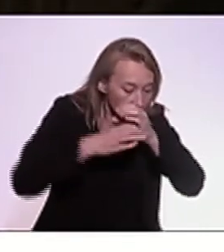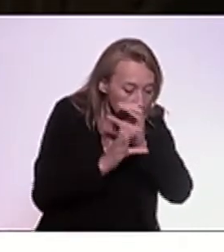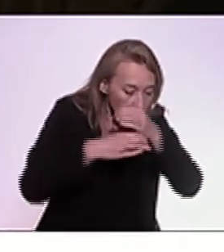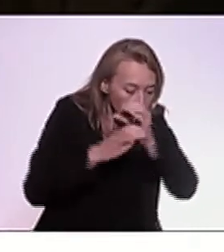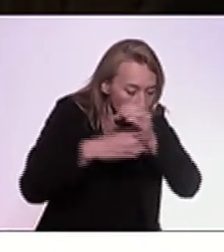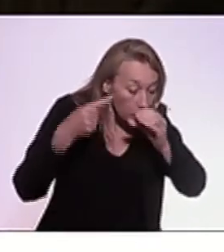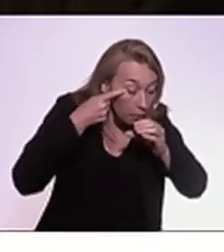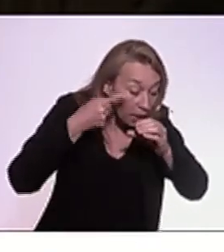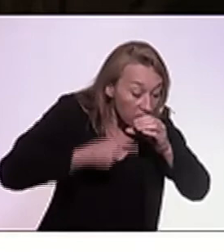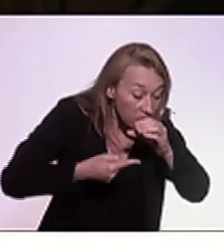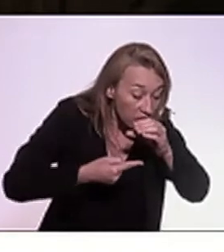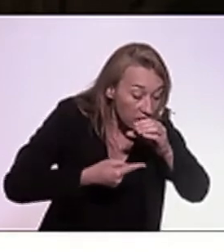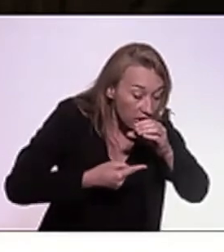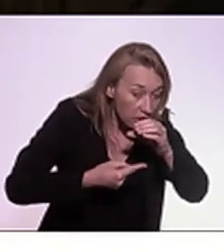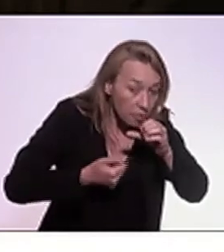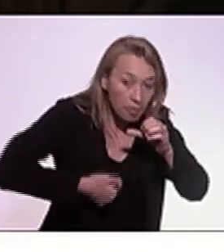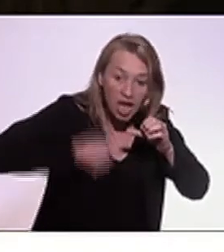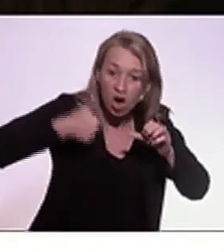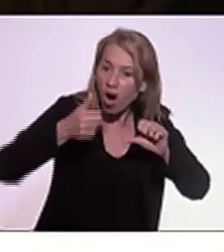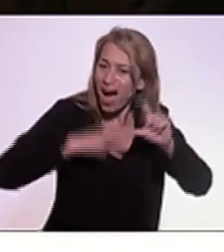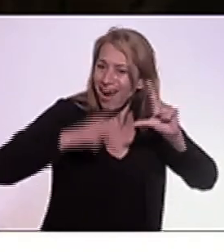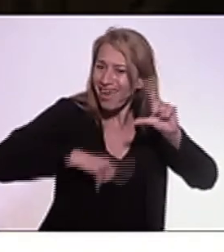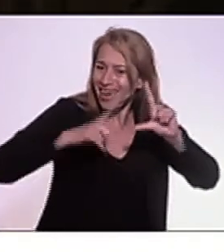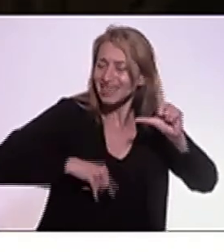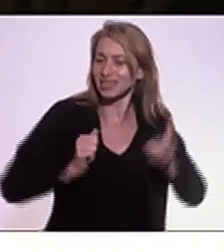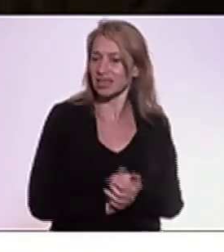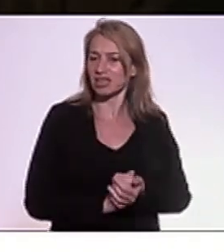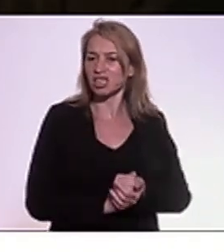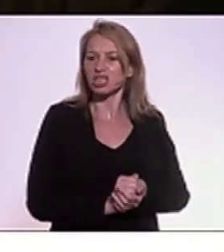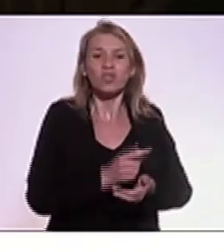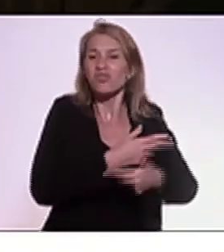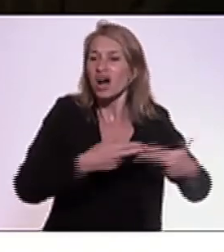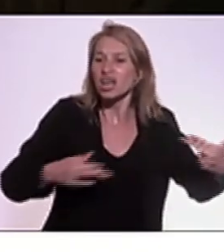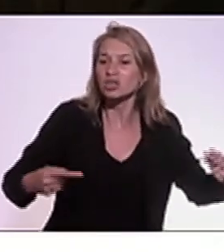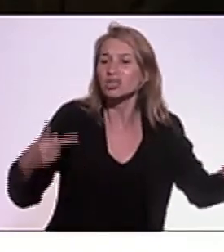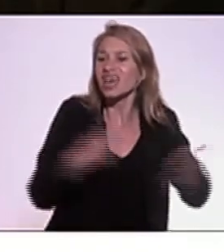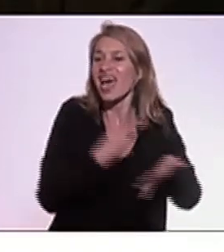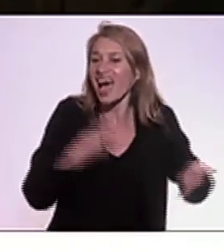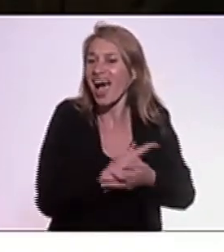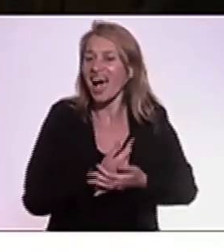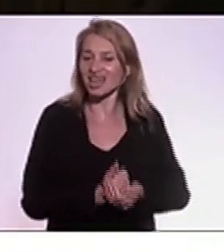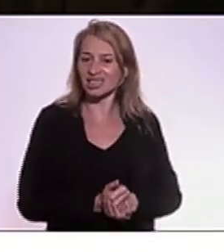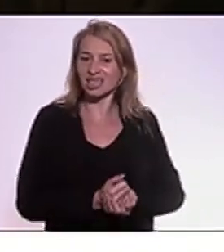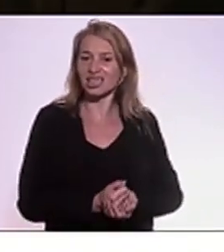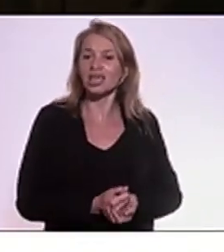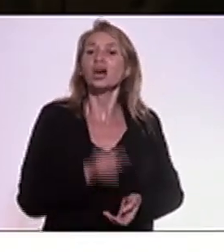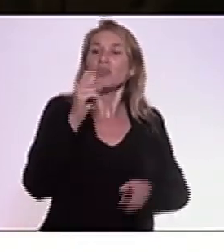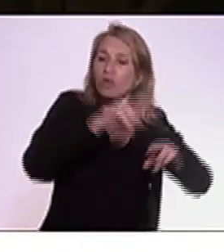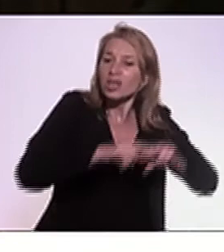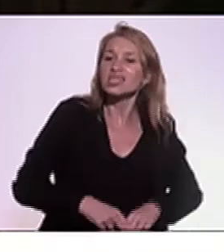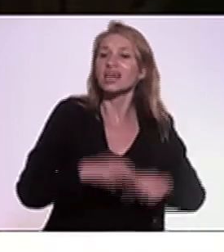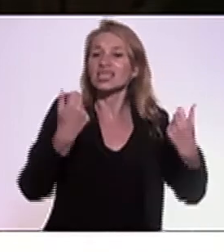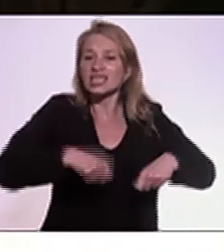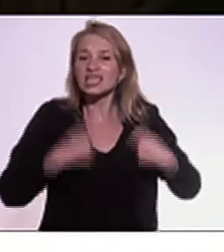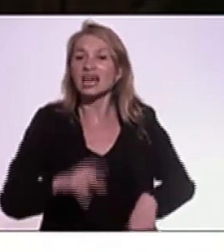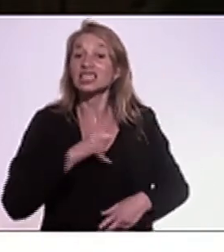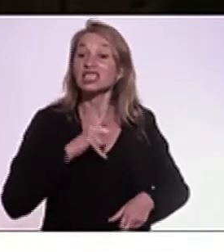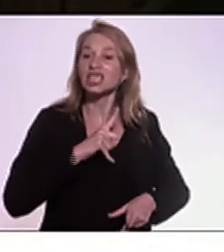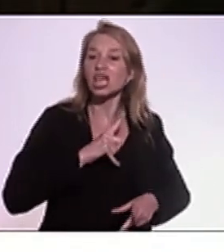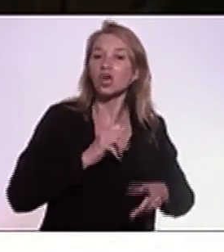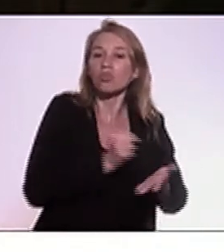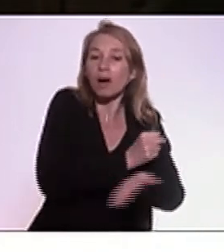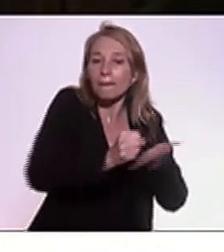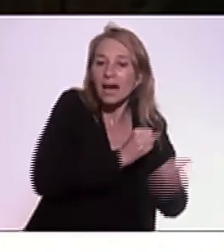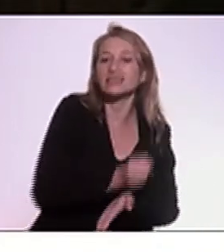relações que vulnerabilizam, fragilizam o consumidor, e por isso a necessidade de ter uma